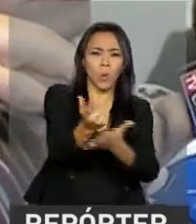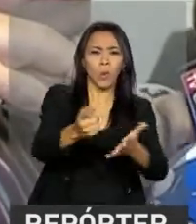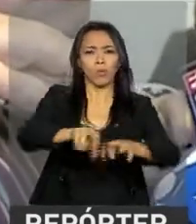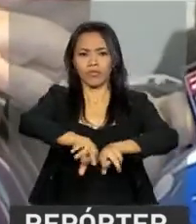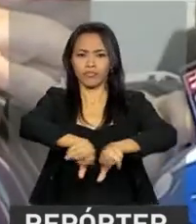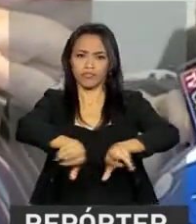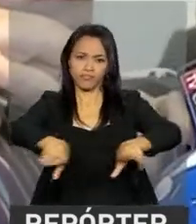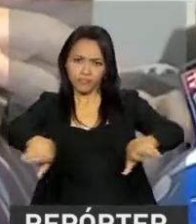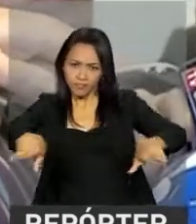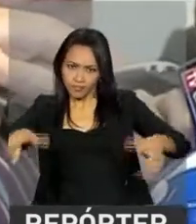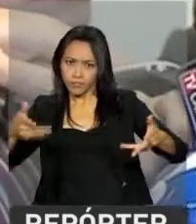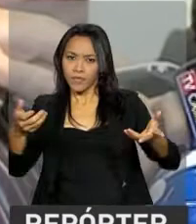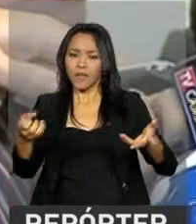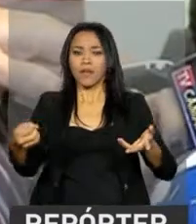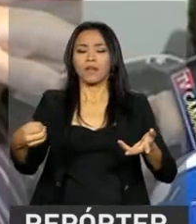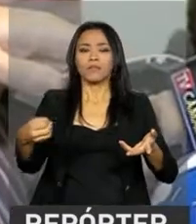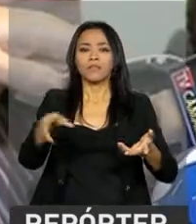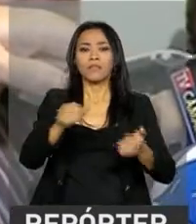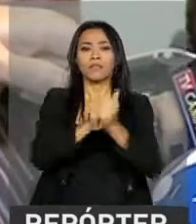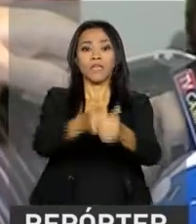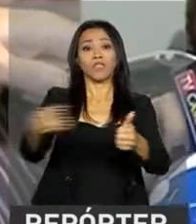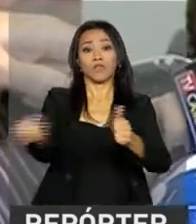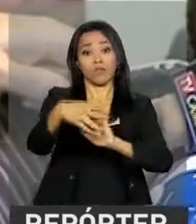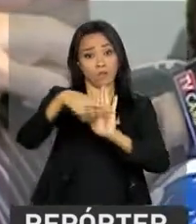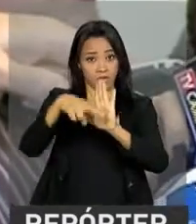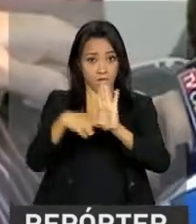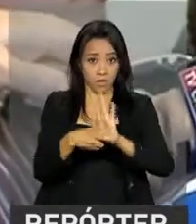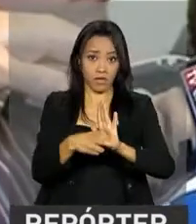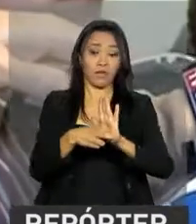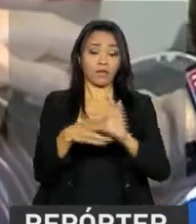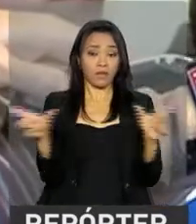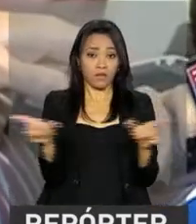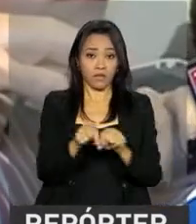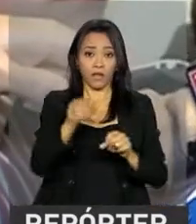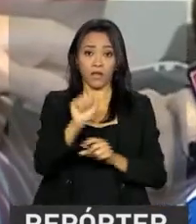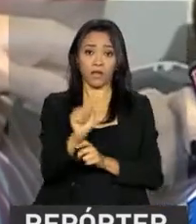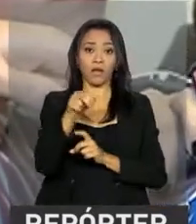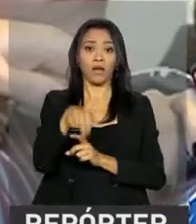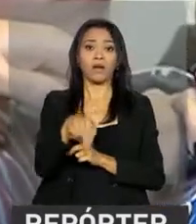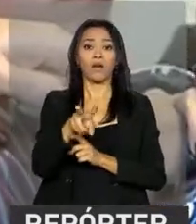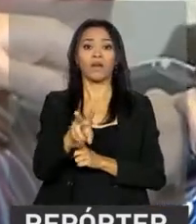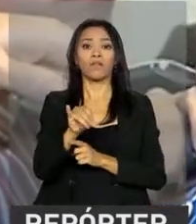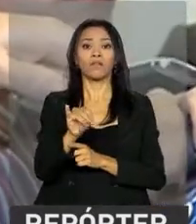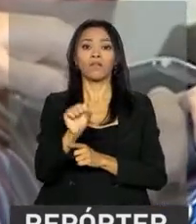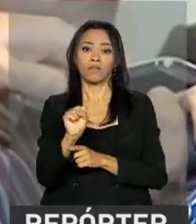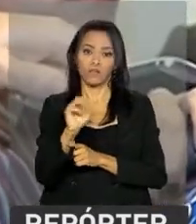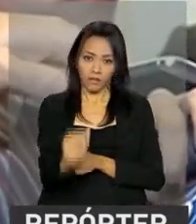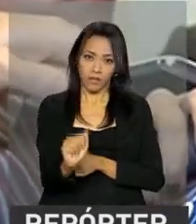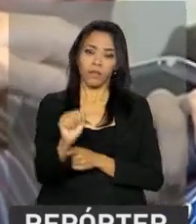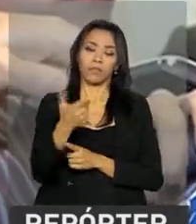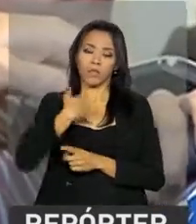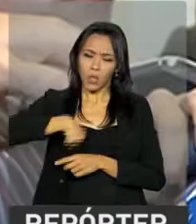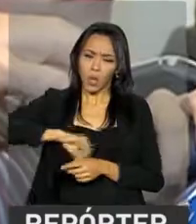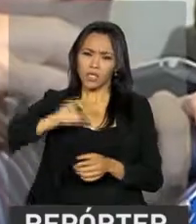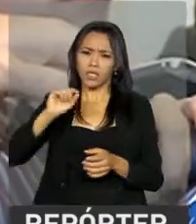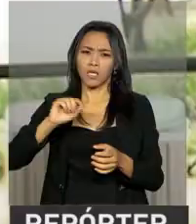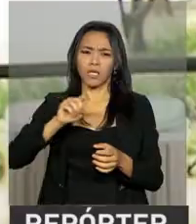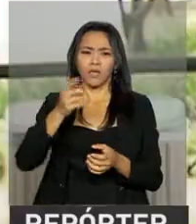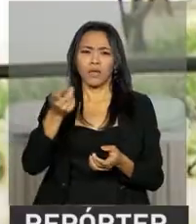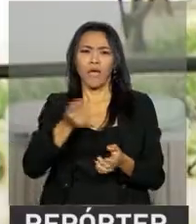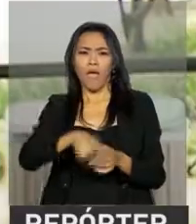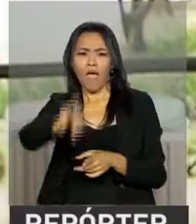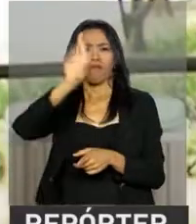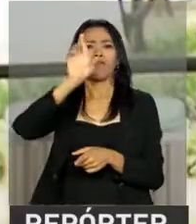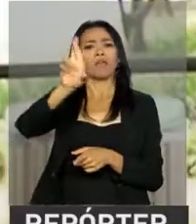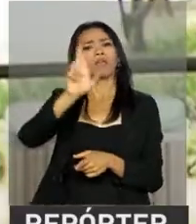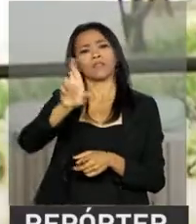práticas publicações dirigidas pela visão que para que nós possamos continuar sendo referência para ações vacinas e soros para todo mundo